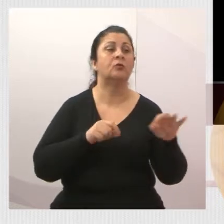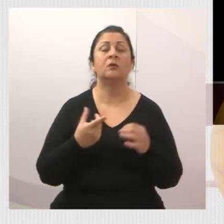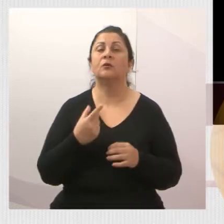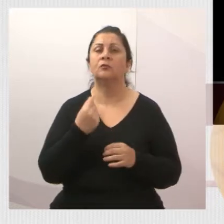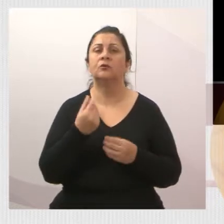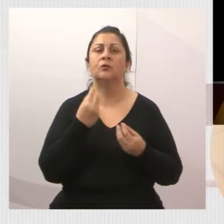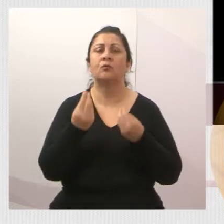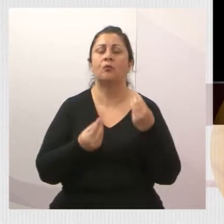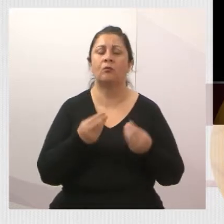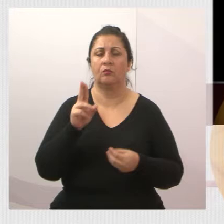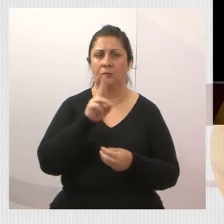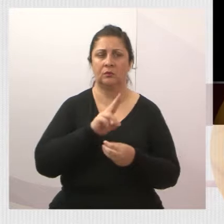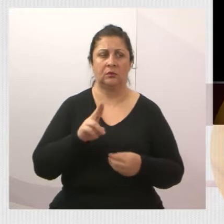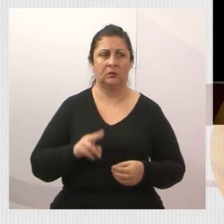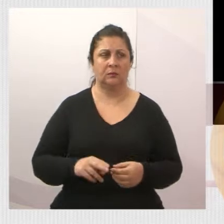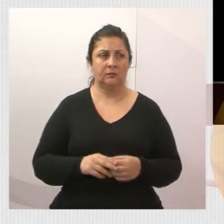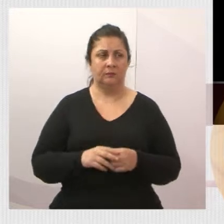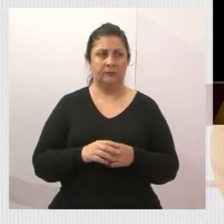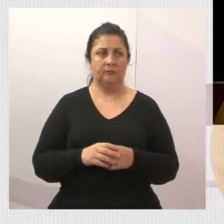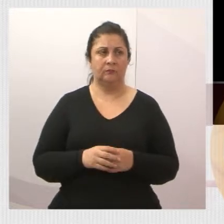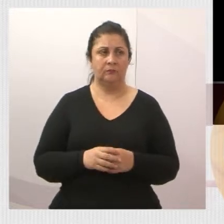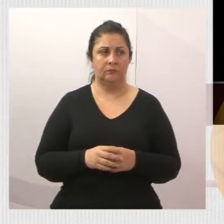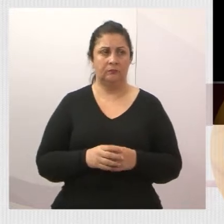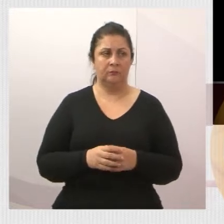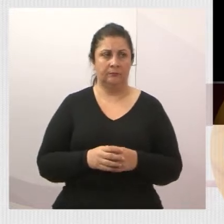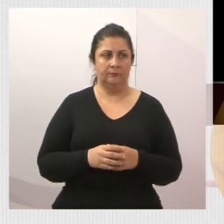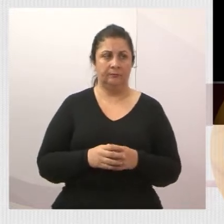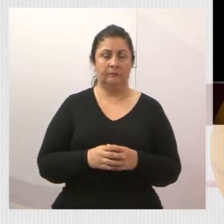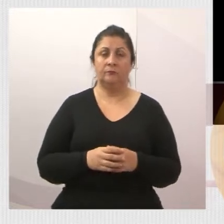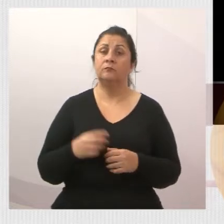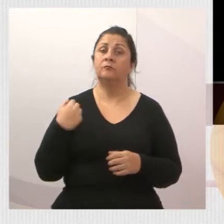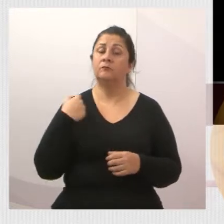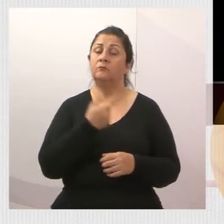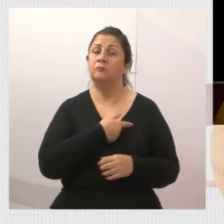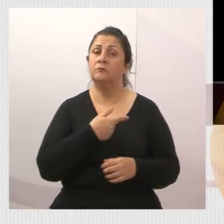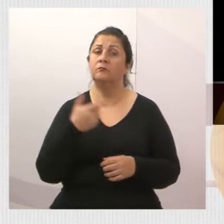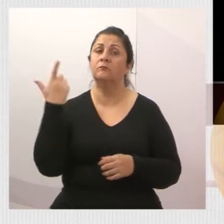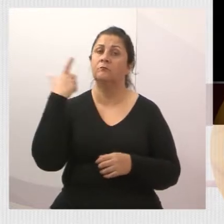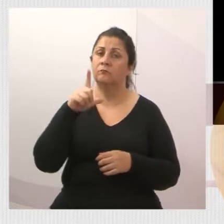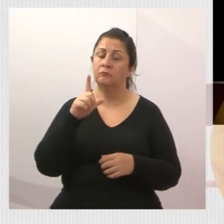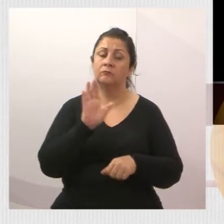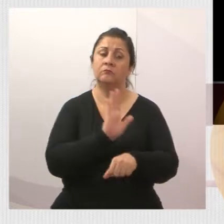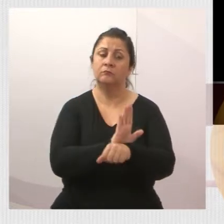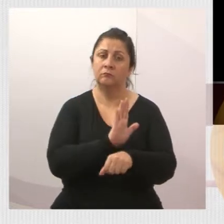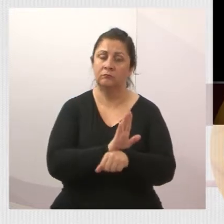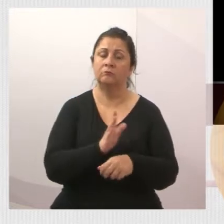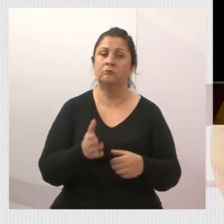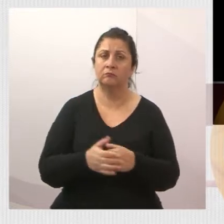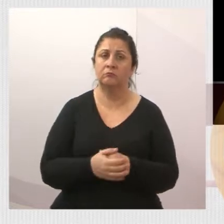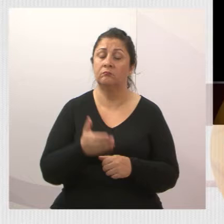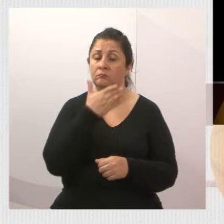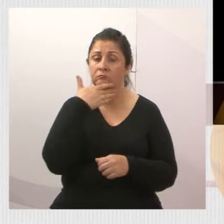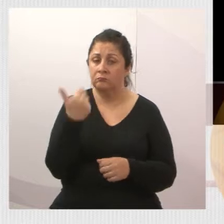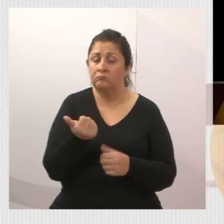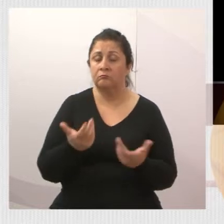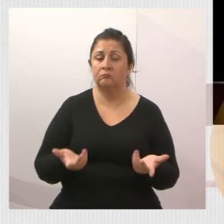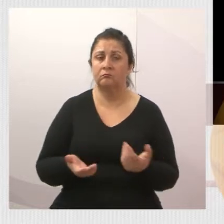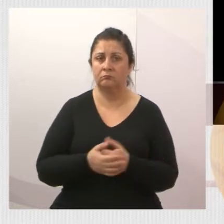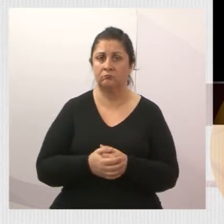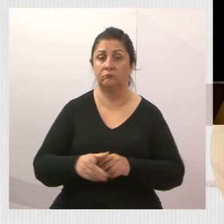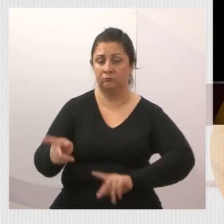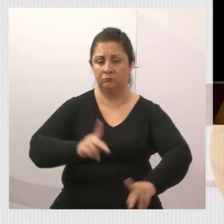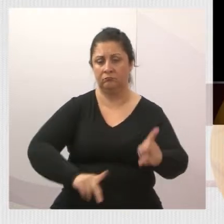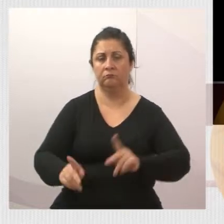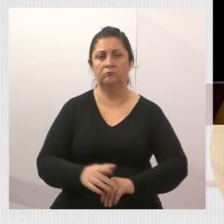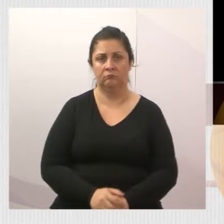algumas emendas dentro do projeto de LOA para que a gente possa executar e atender às solicitações da